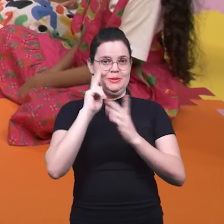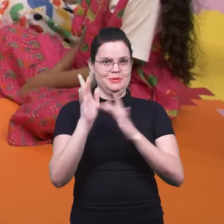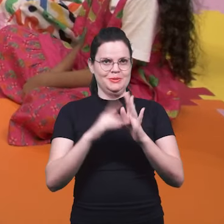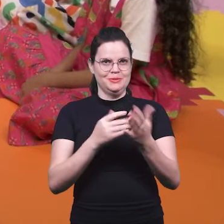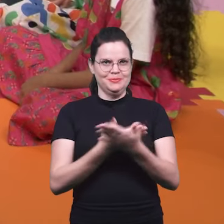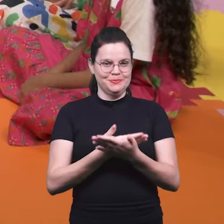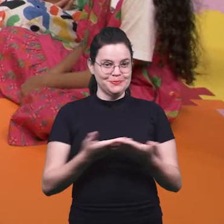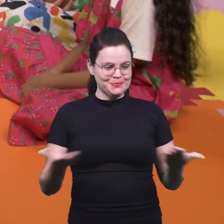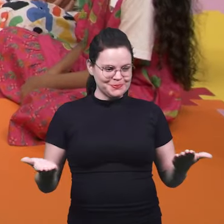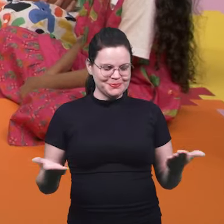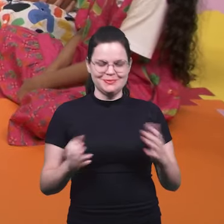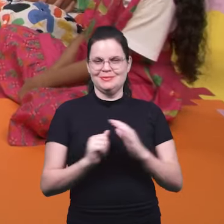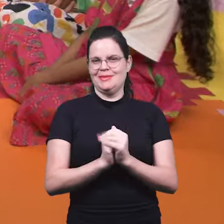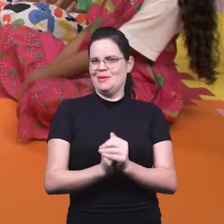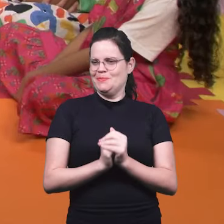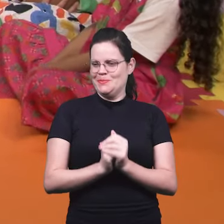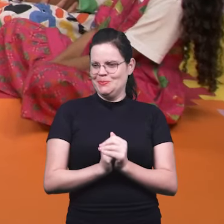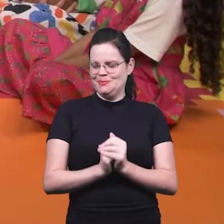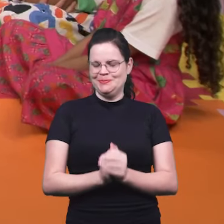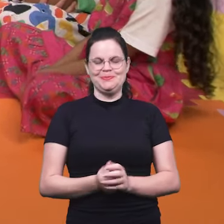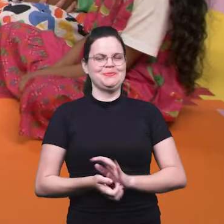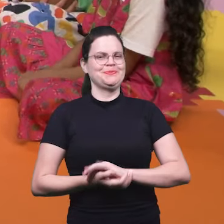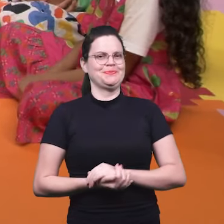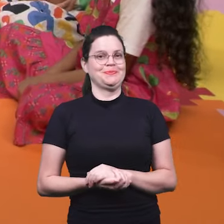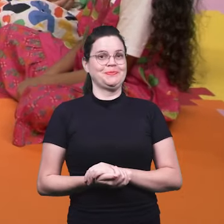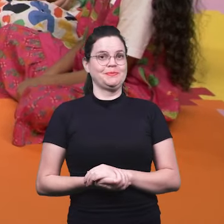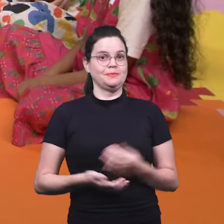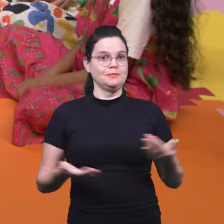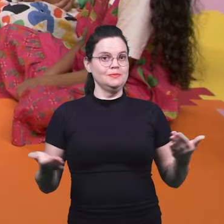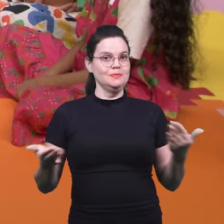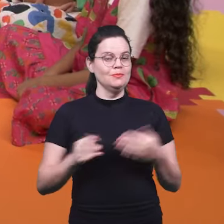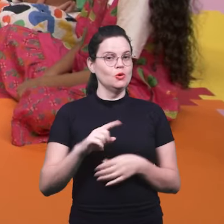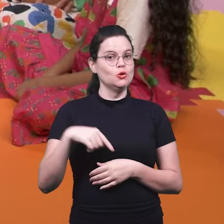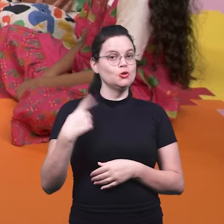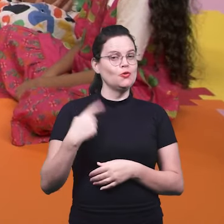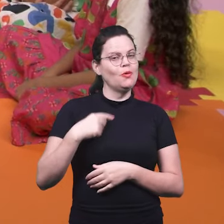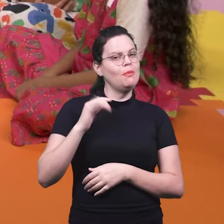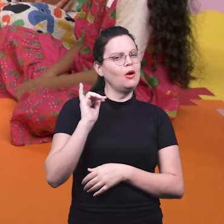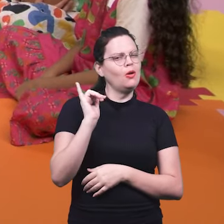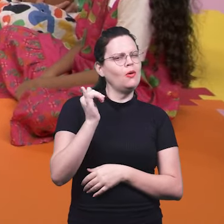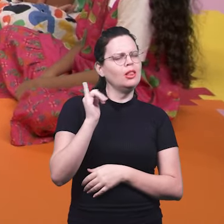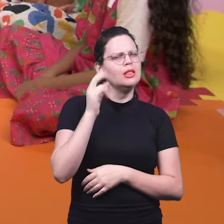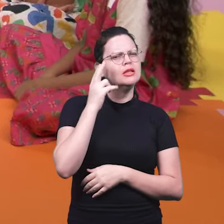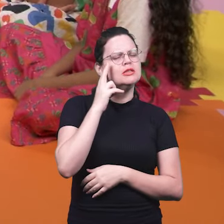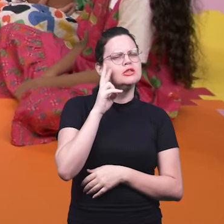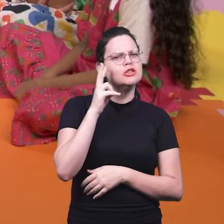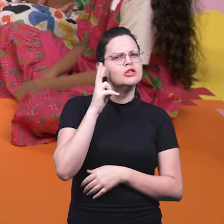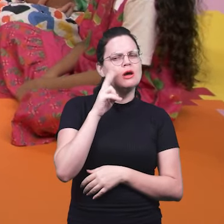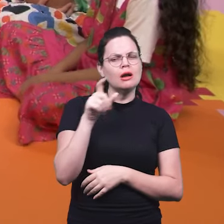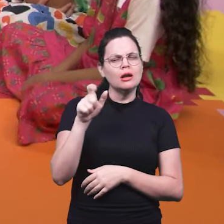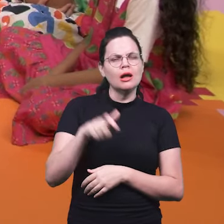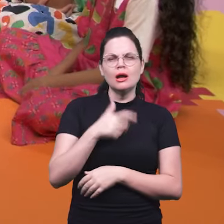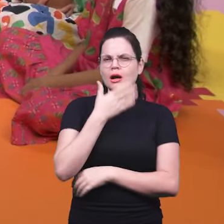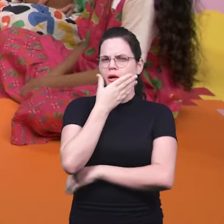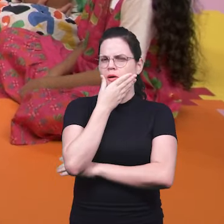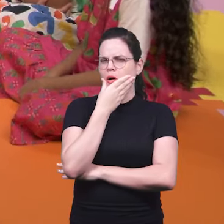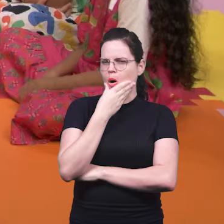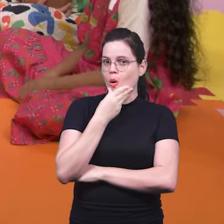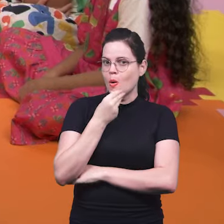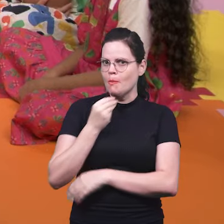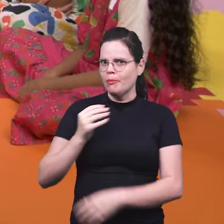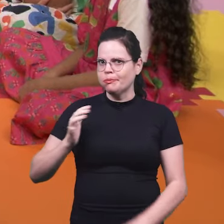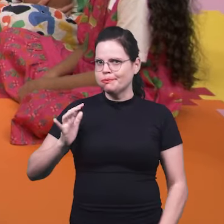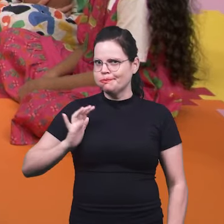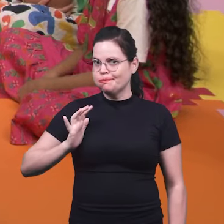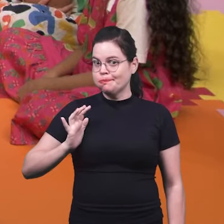a paz do senhor a todos amém amém nós vamos falar sobre a história de um homem que